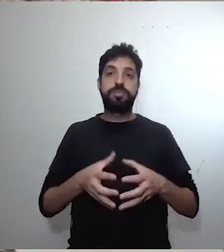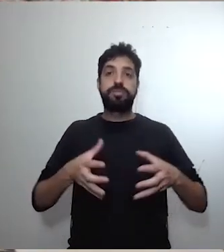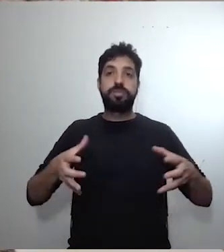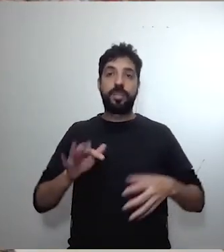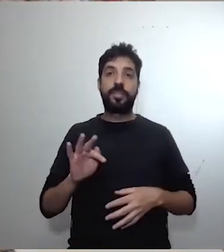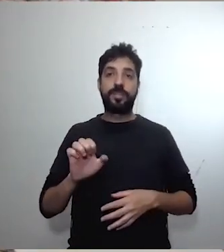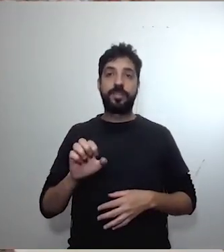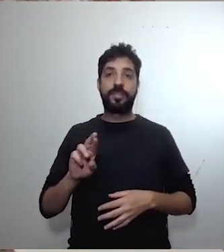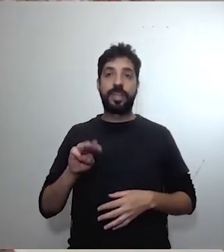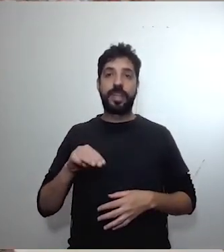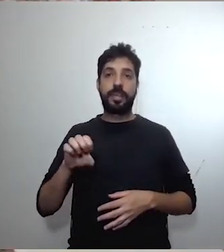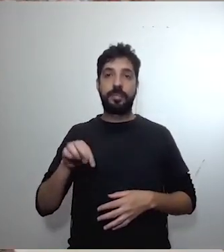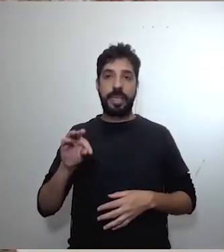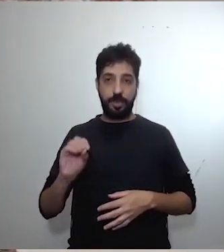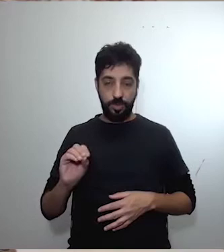Deixa